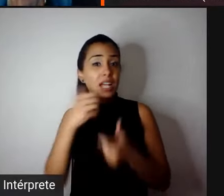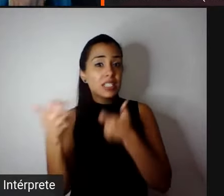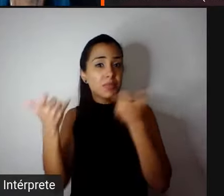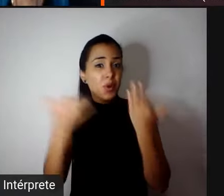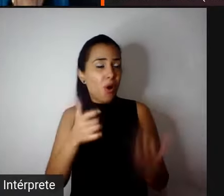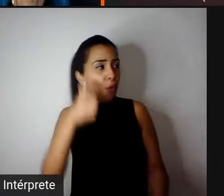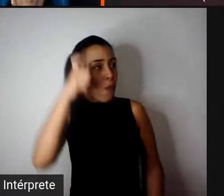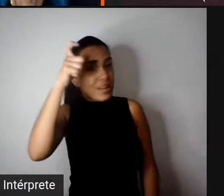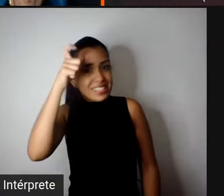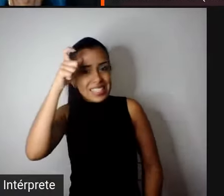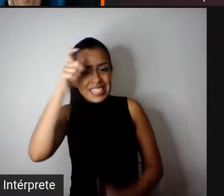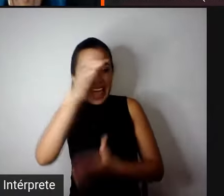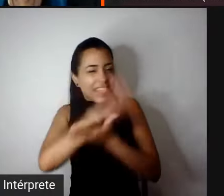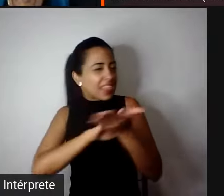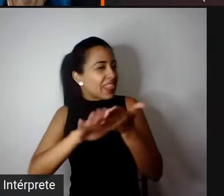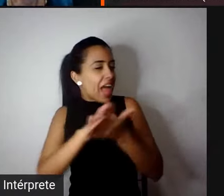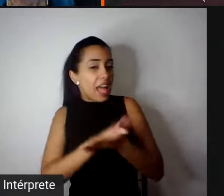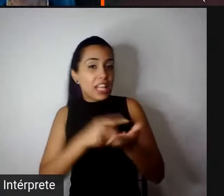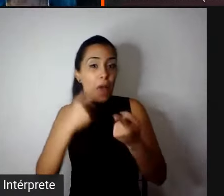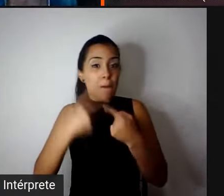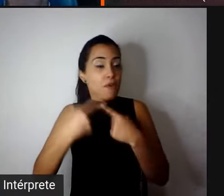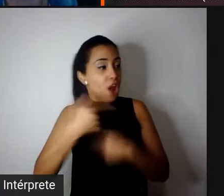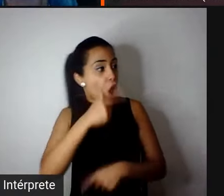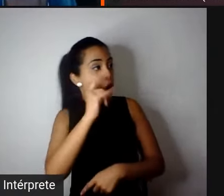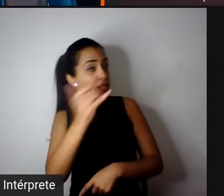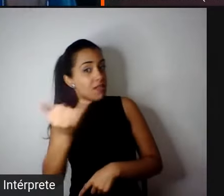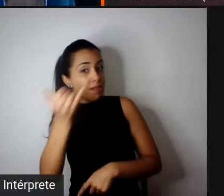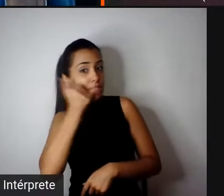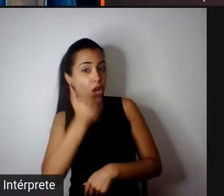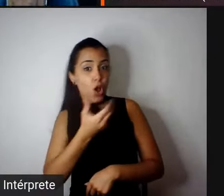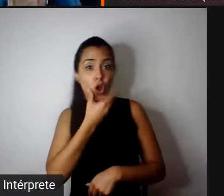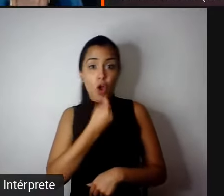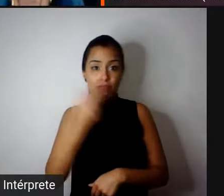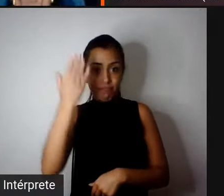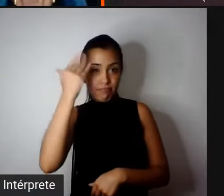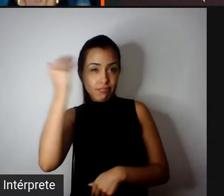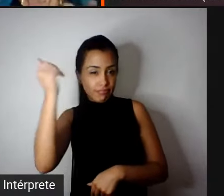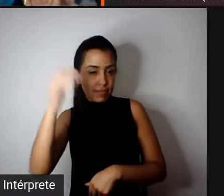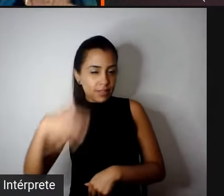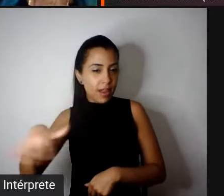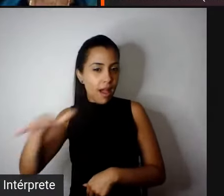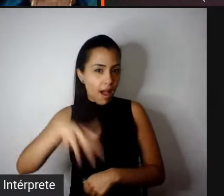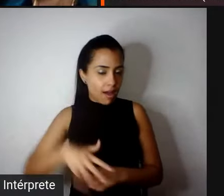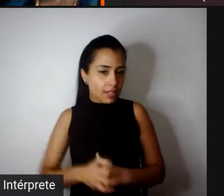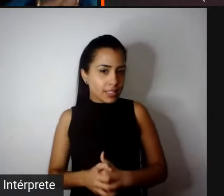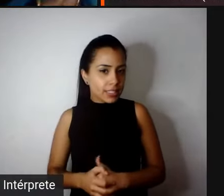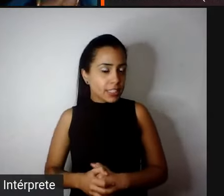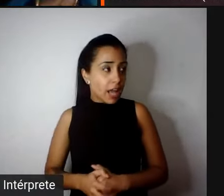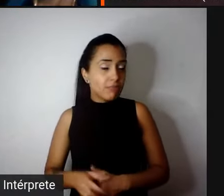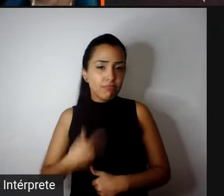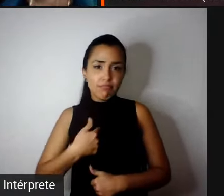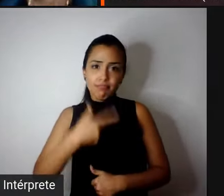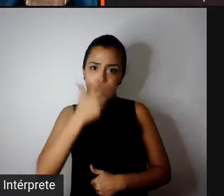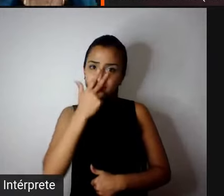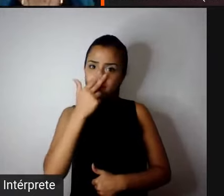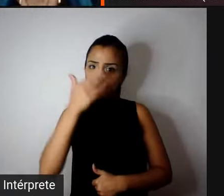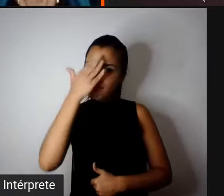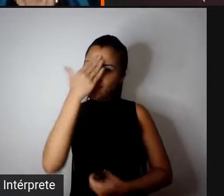ontem foi meu ex-gênio Pep Escobar, que muito interessante. Ele,